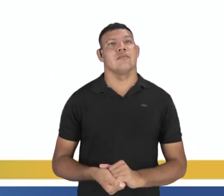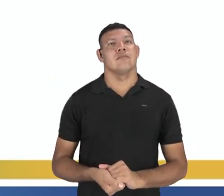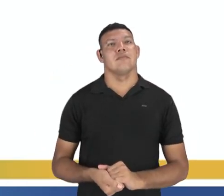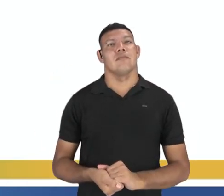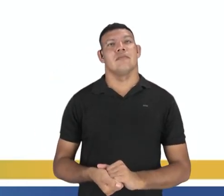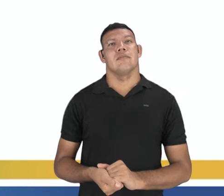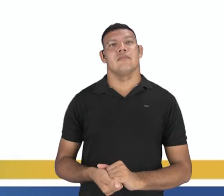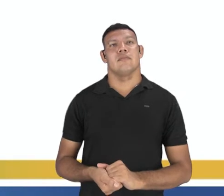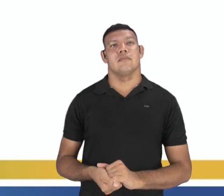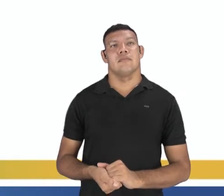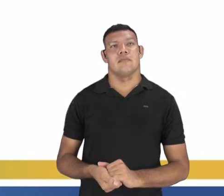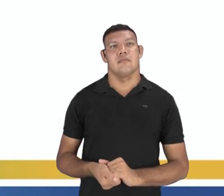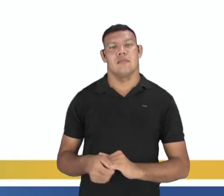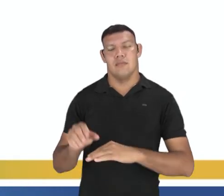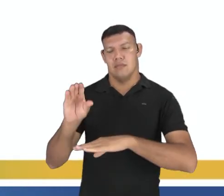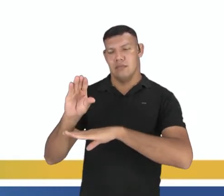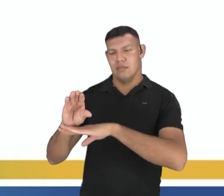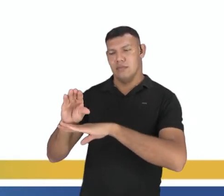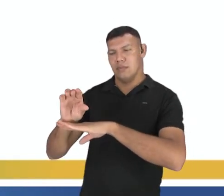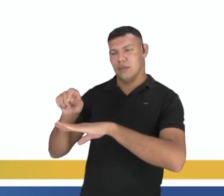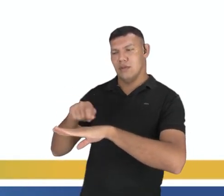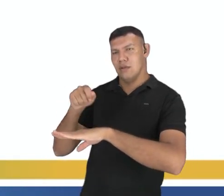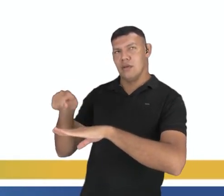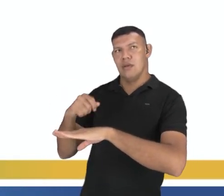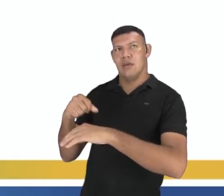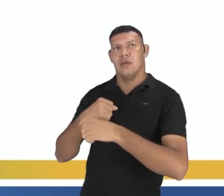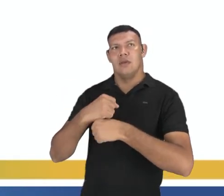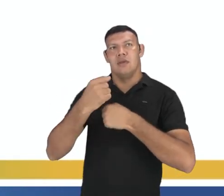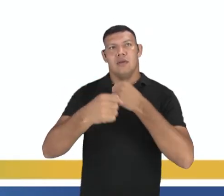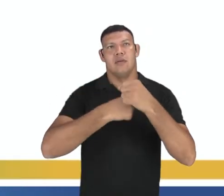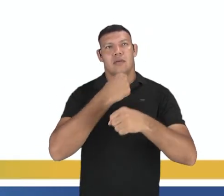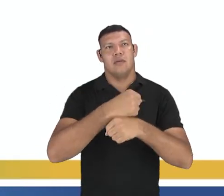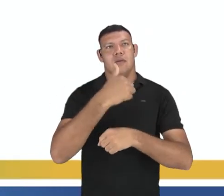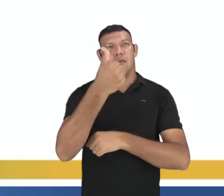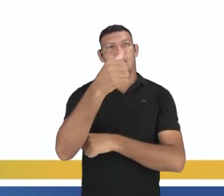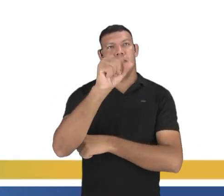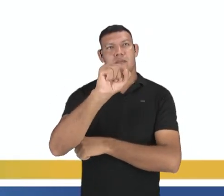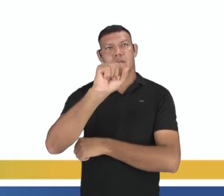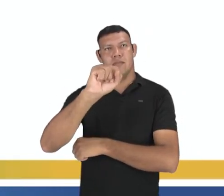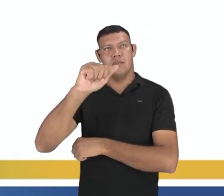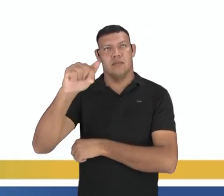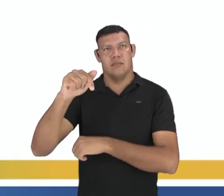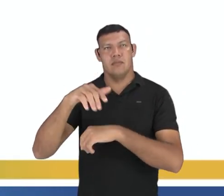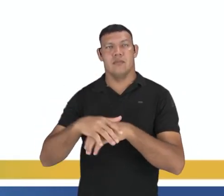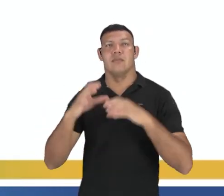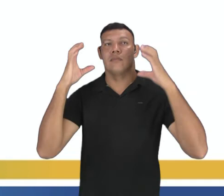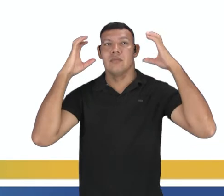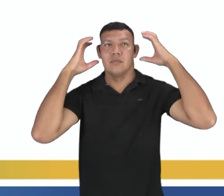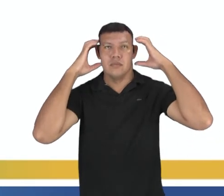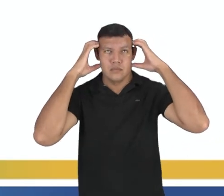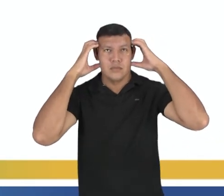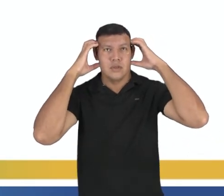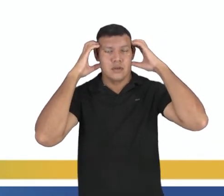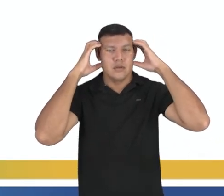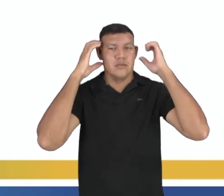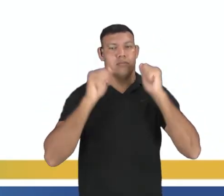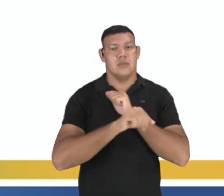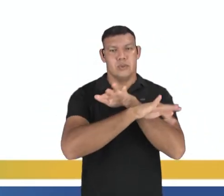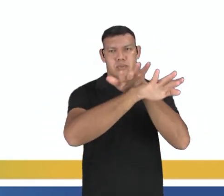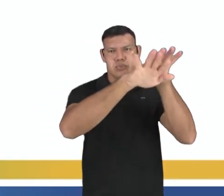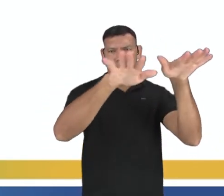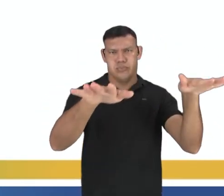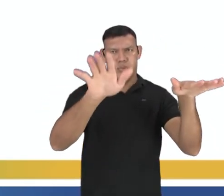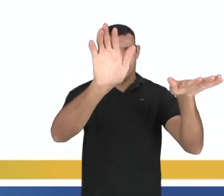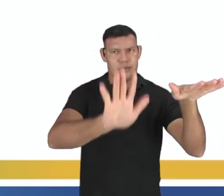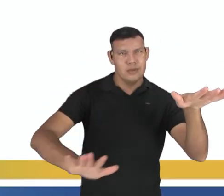temos então o gramofone 1887 o rádio que popularizou a música de uma forma impressionante